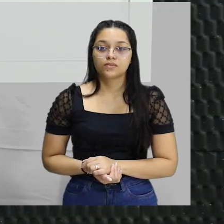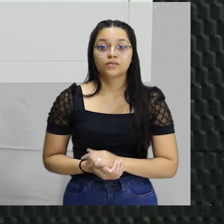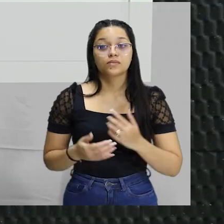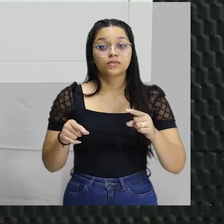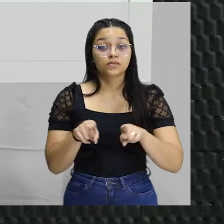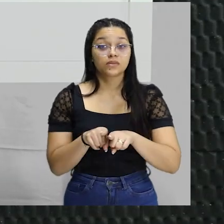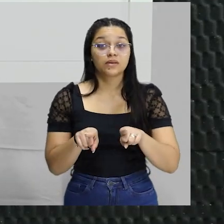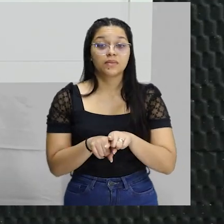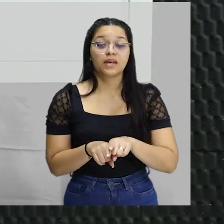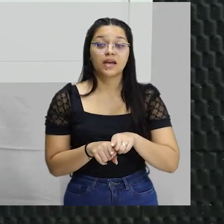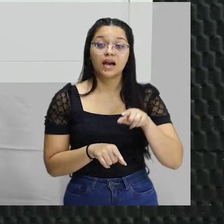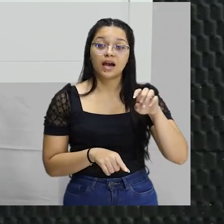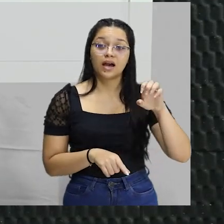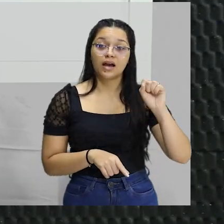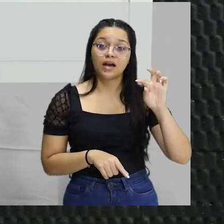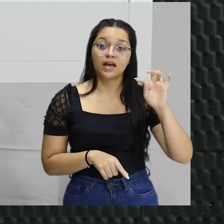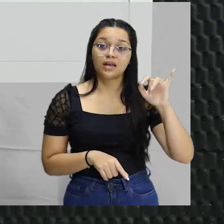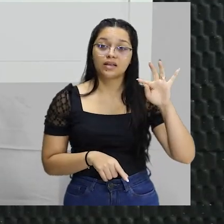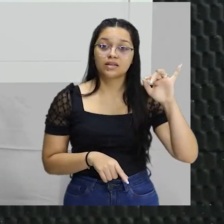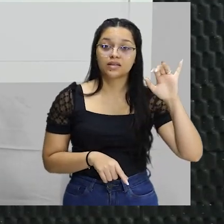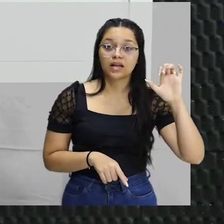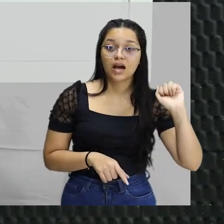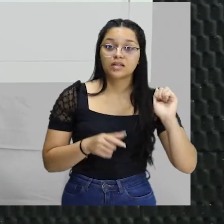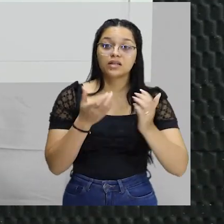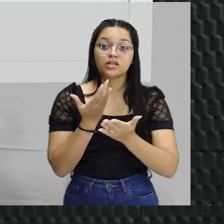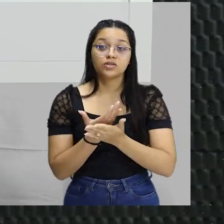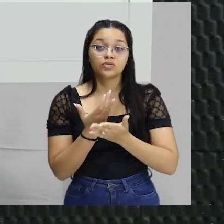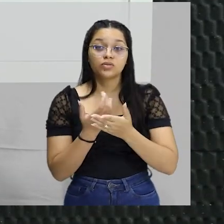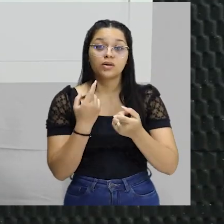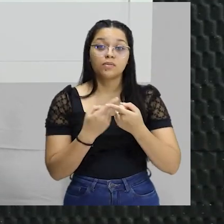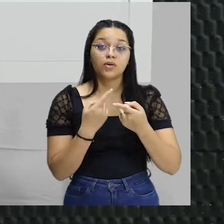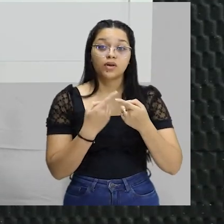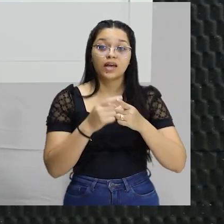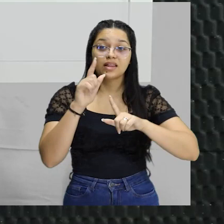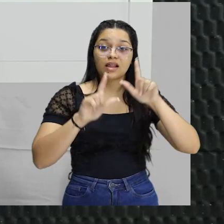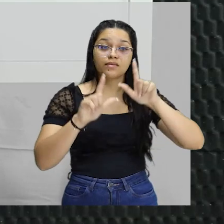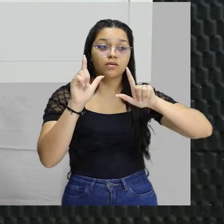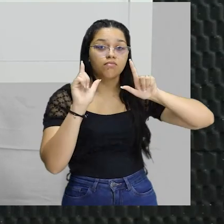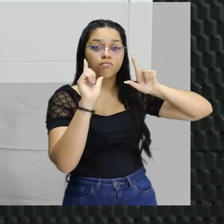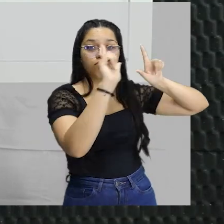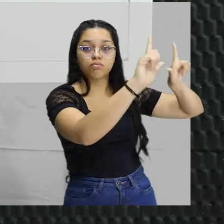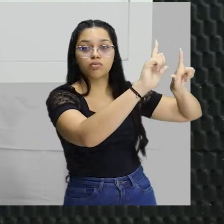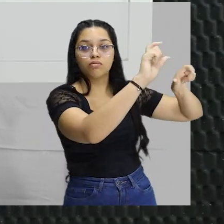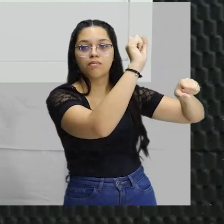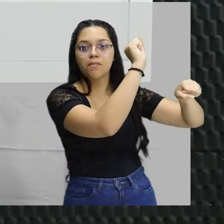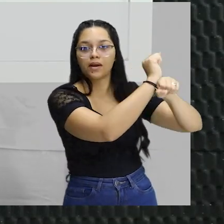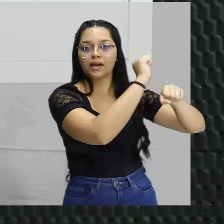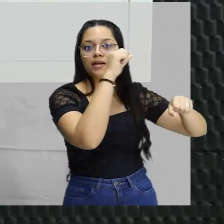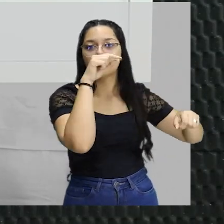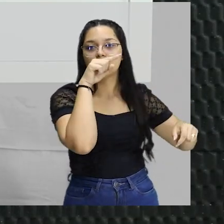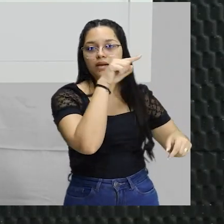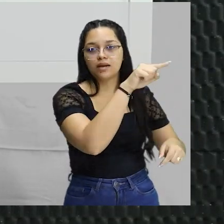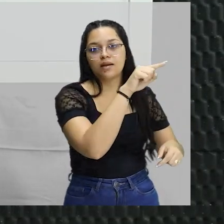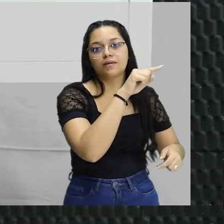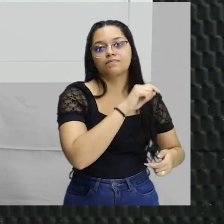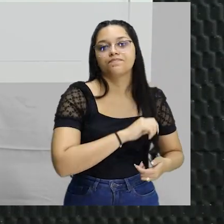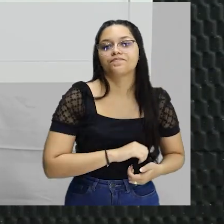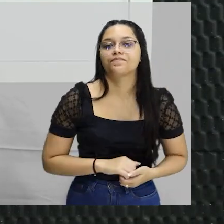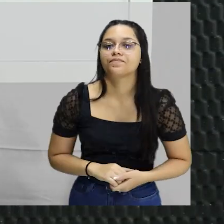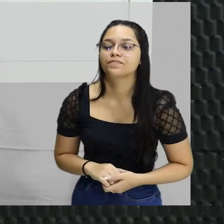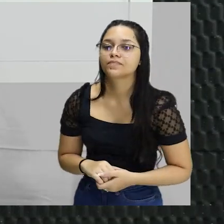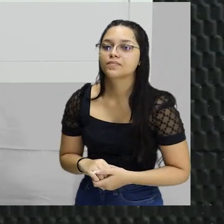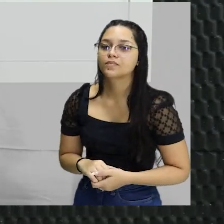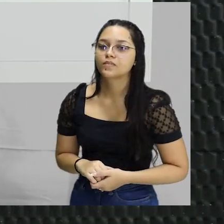A estática estuda o porquê que essa parede ela fica ali paradinha, certo? Fica ali estática,